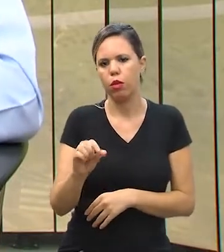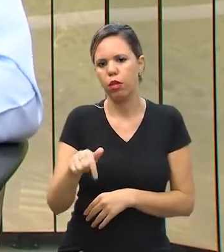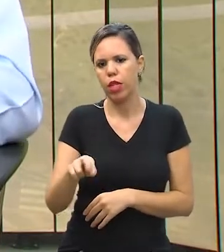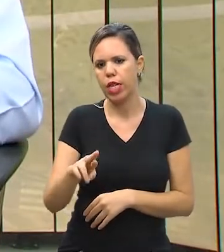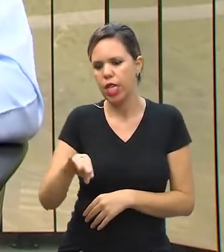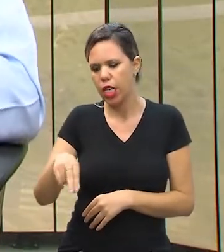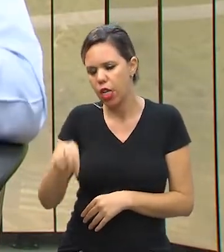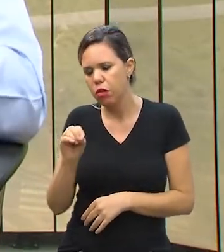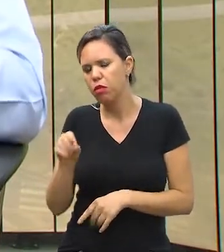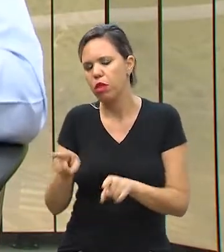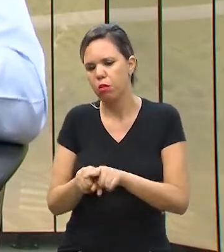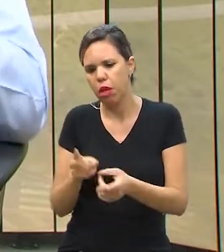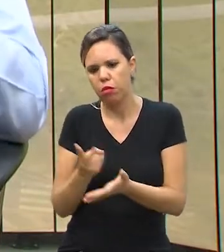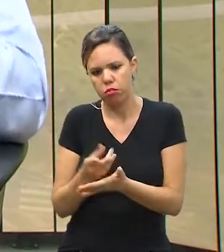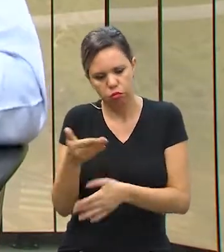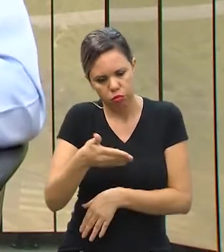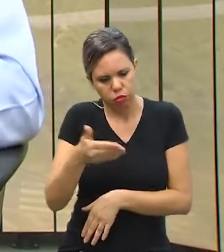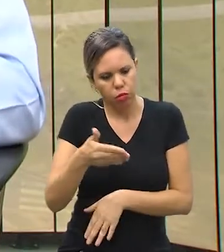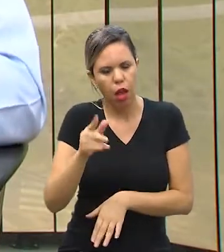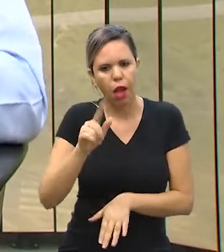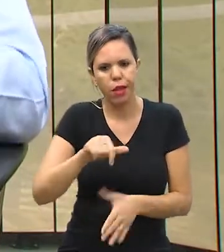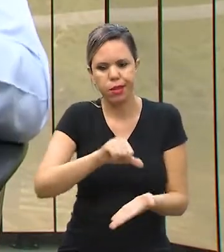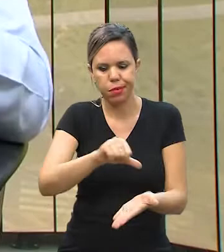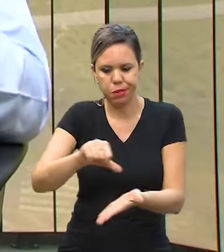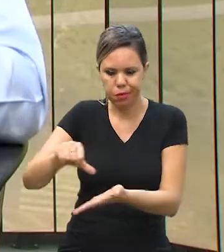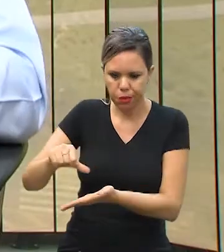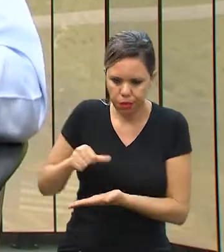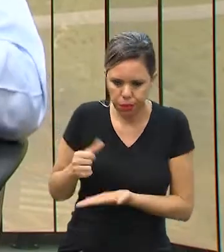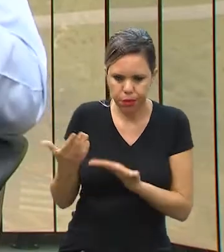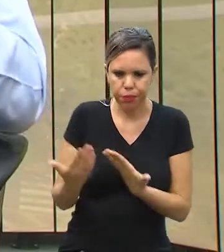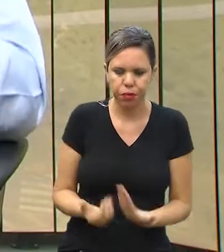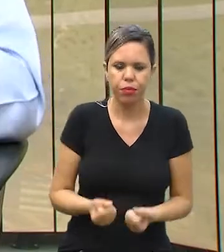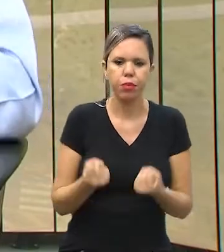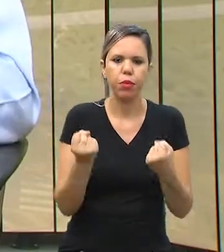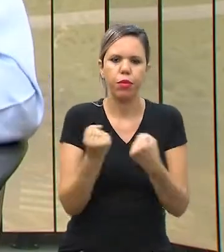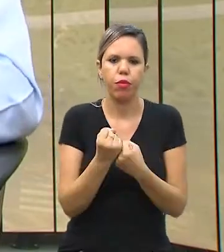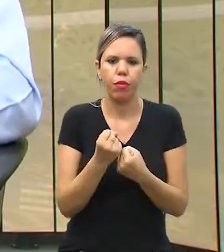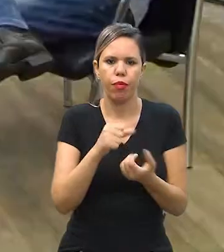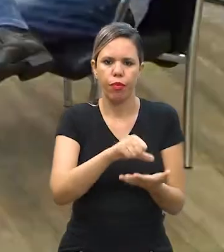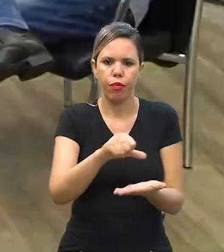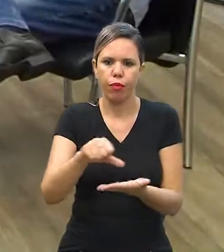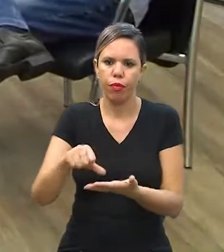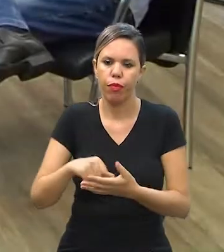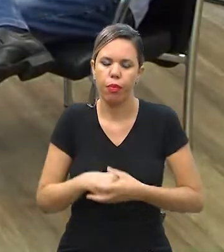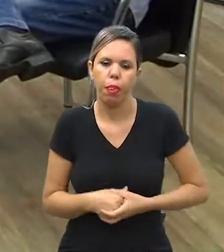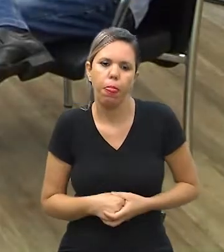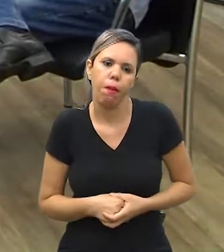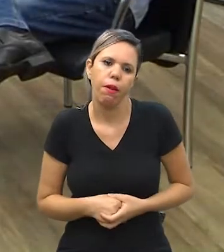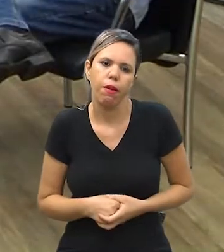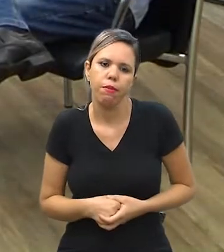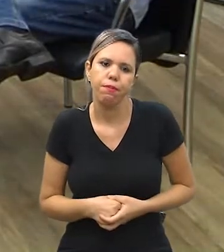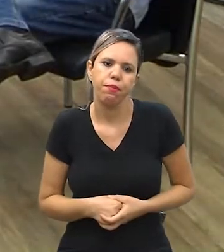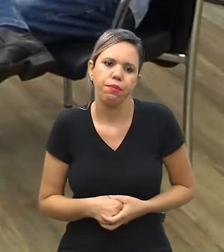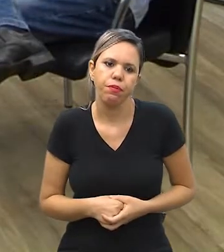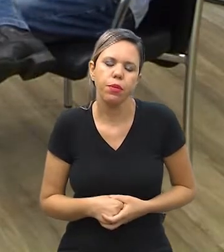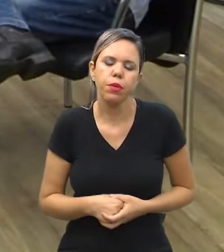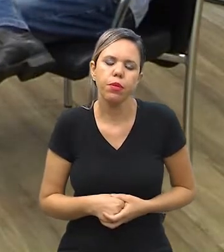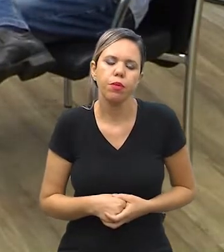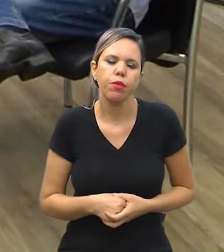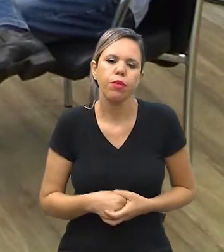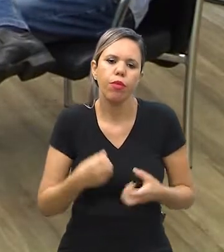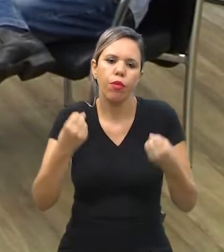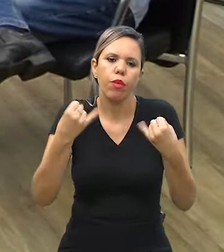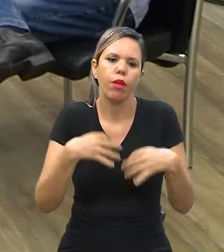região. Então, particularmente, eu falo que essa região acabou me acolhendo e eu acolhendo essa região e tô ali. E para falar